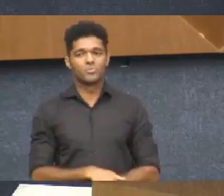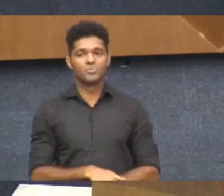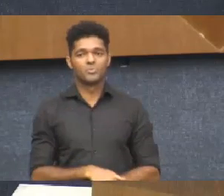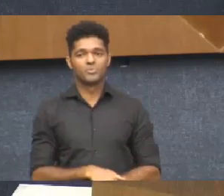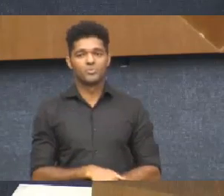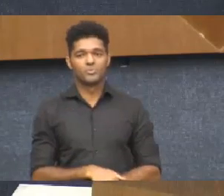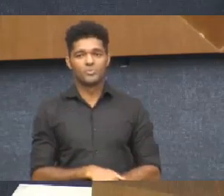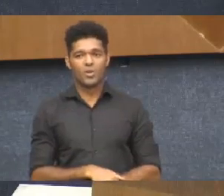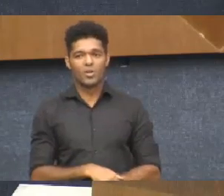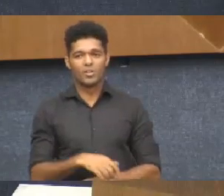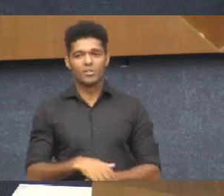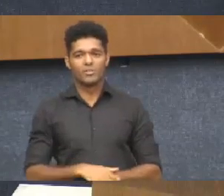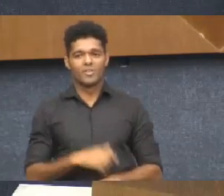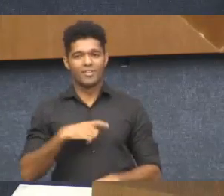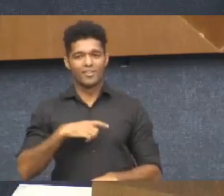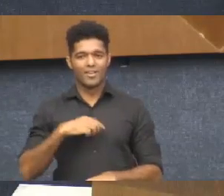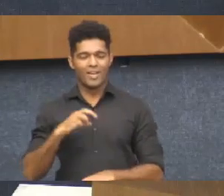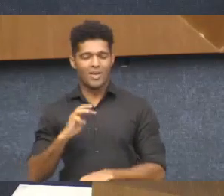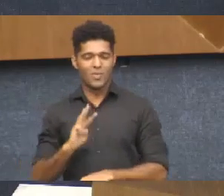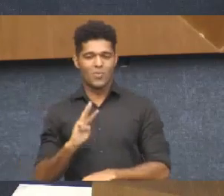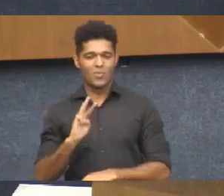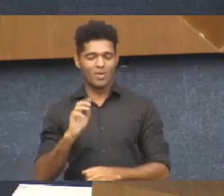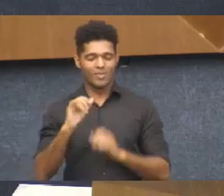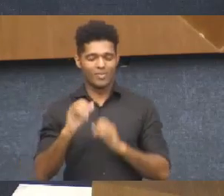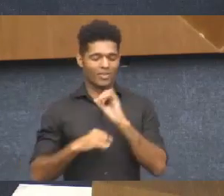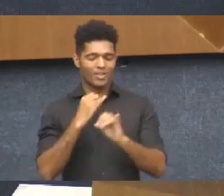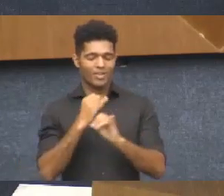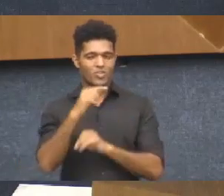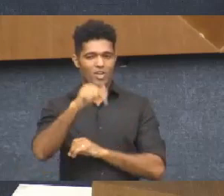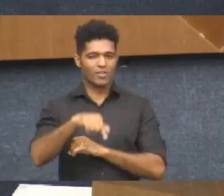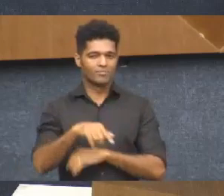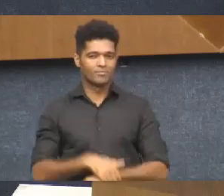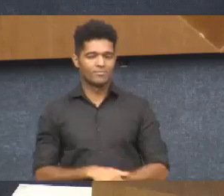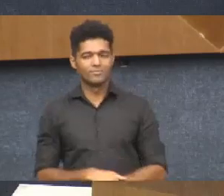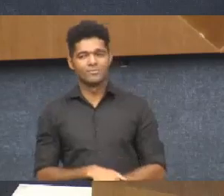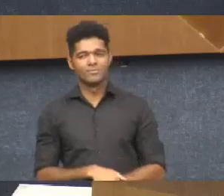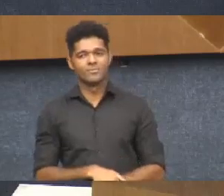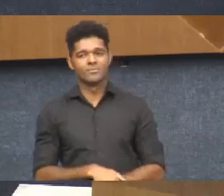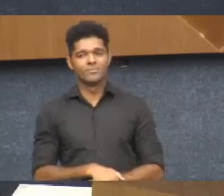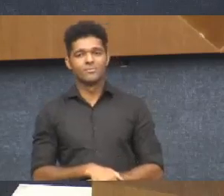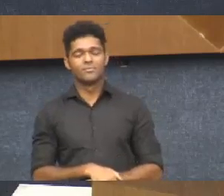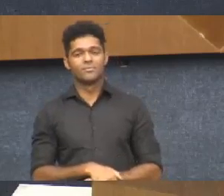Alguém tem a senha do Wi-Fi daqui? Brincadeira, não, está aqui. Aqui, ó.